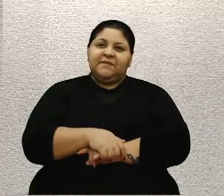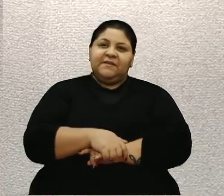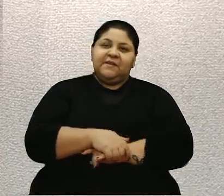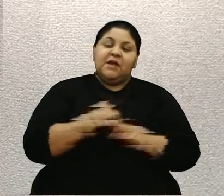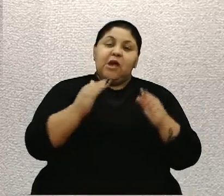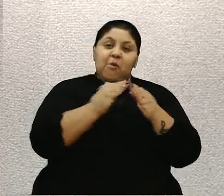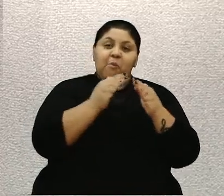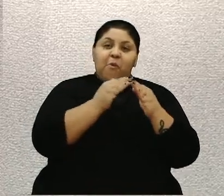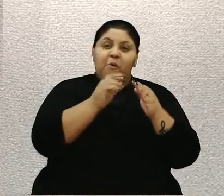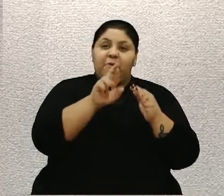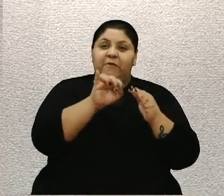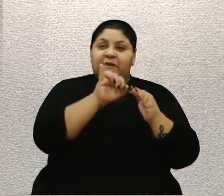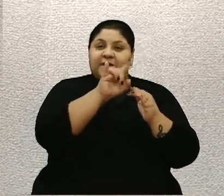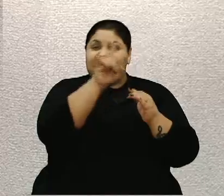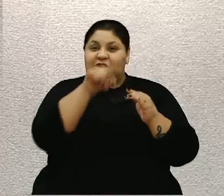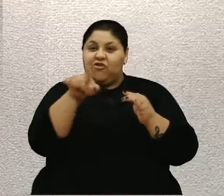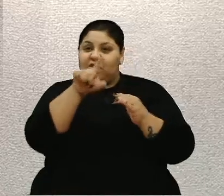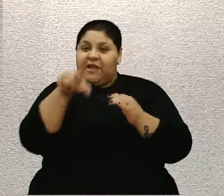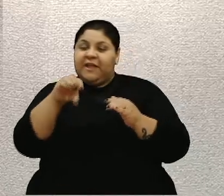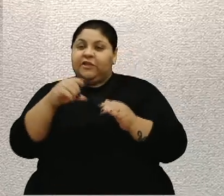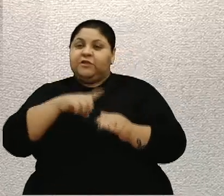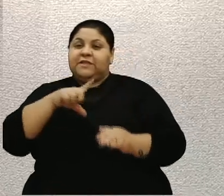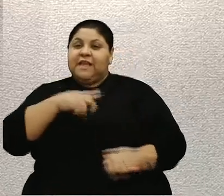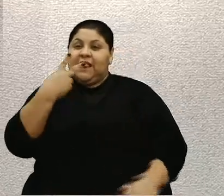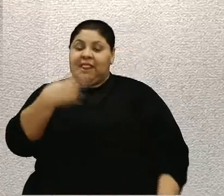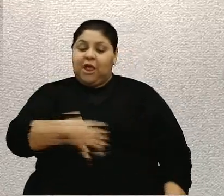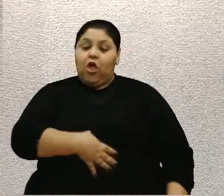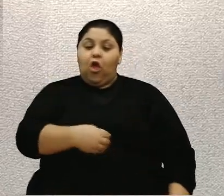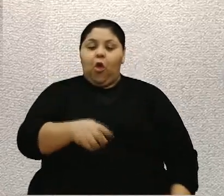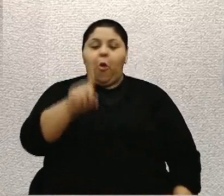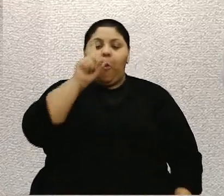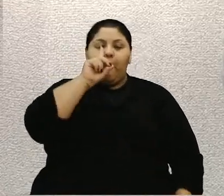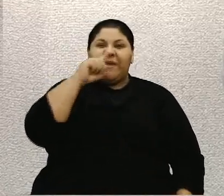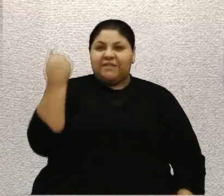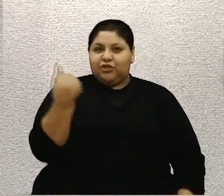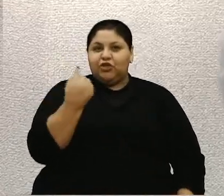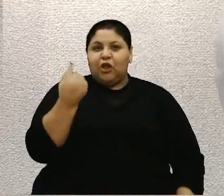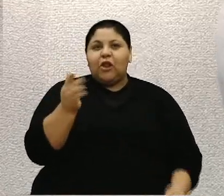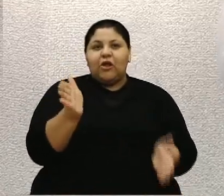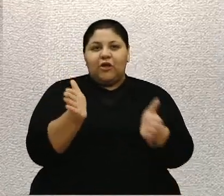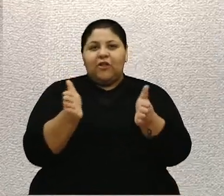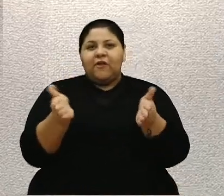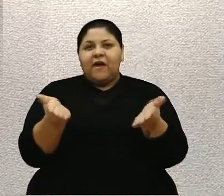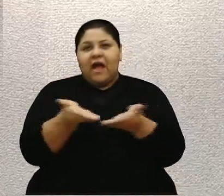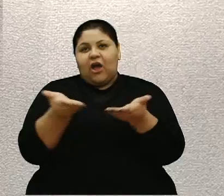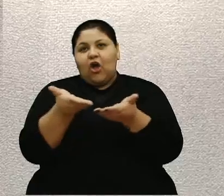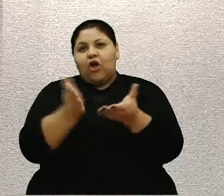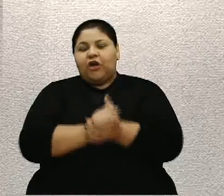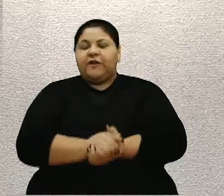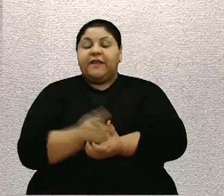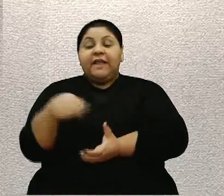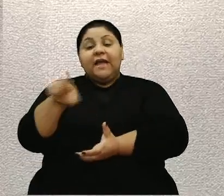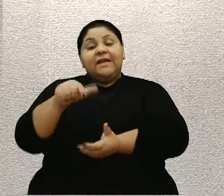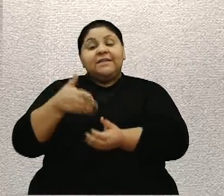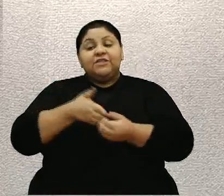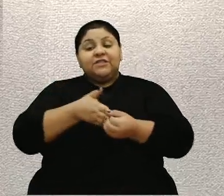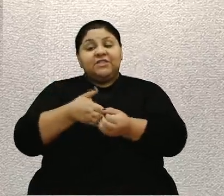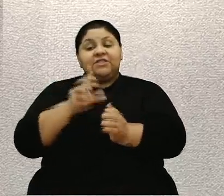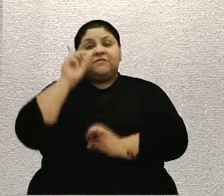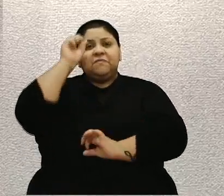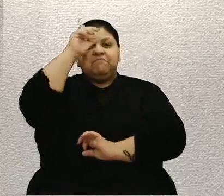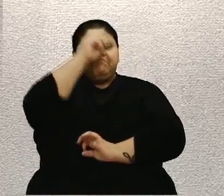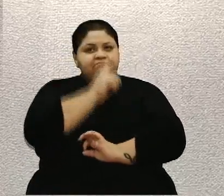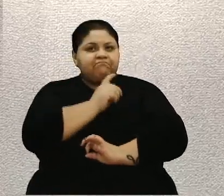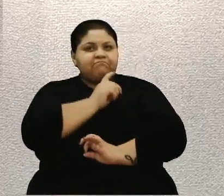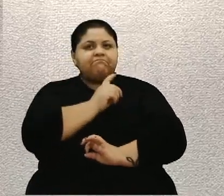que tem 2 filhos. Também é mãe solo agora, né, Neuzi? E a gente acompanha a dificuldade que